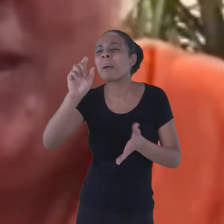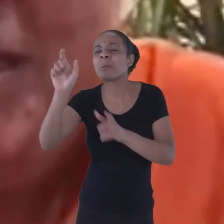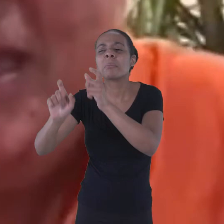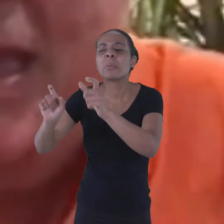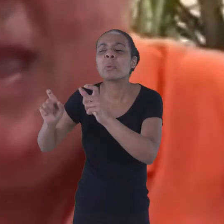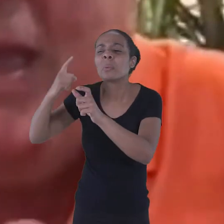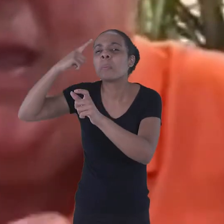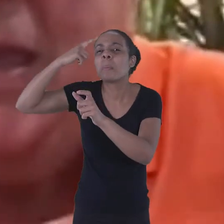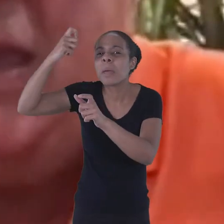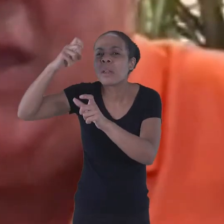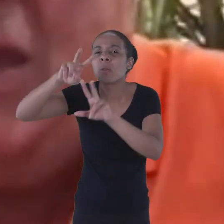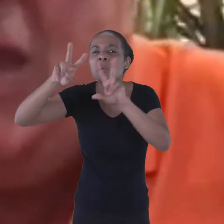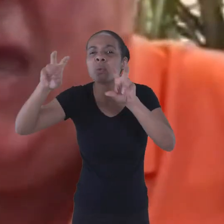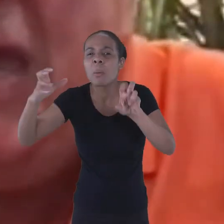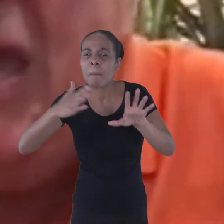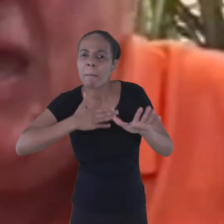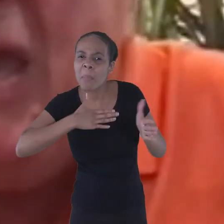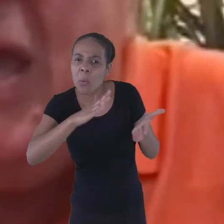recebendo.